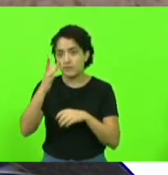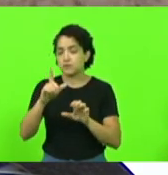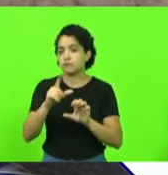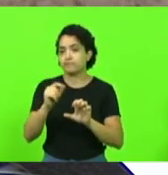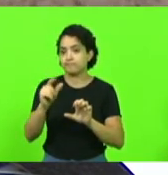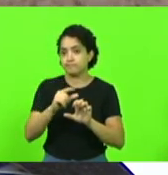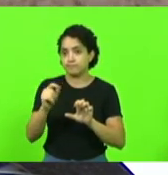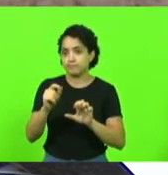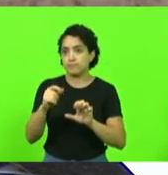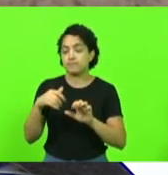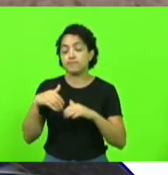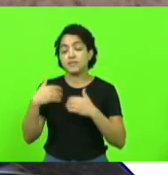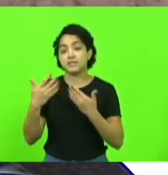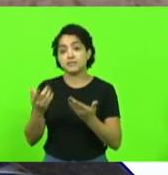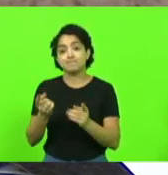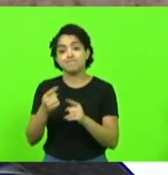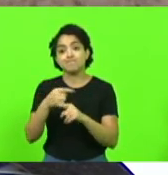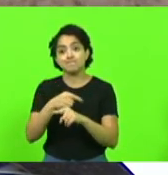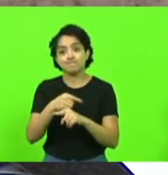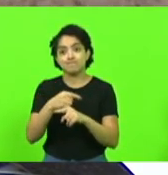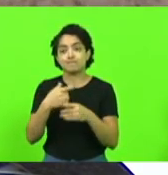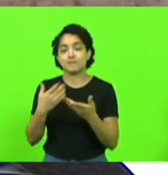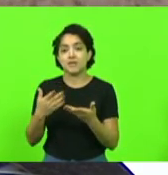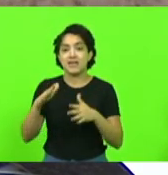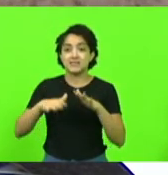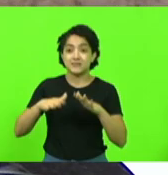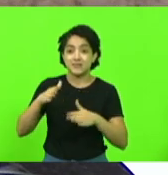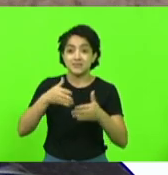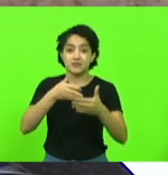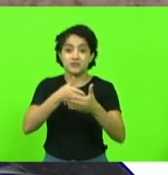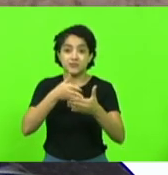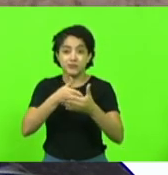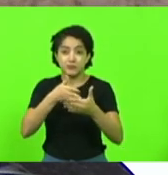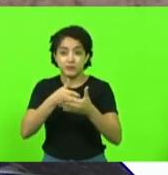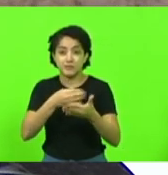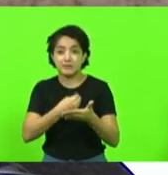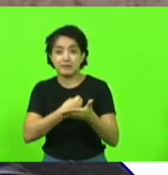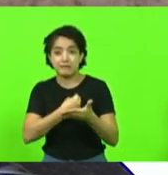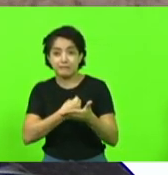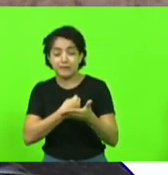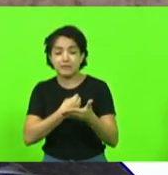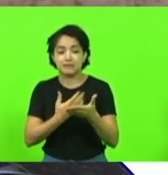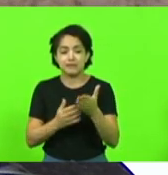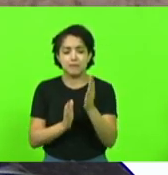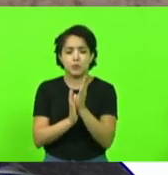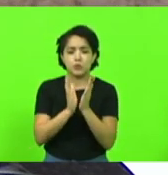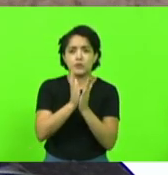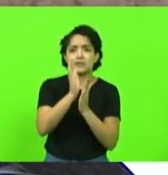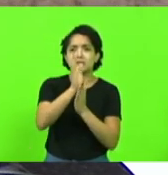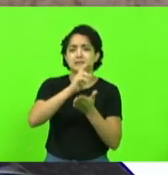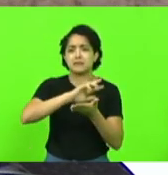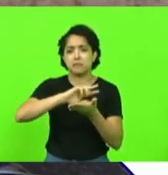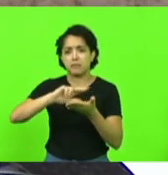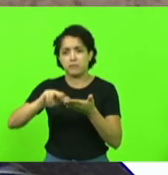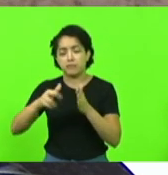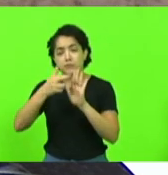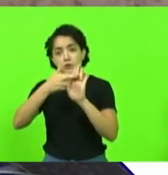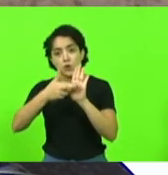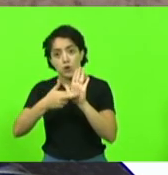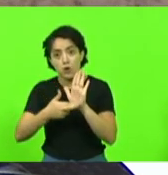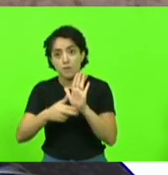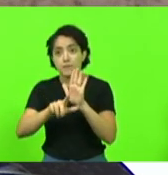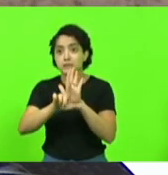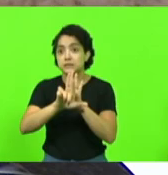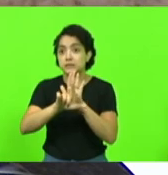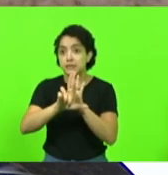invés disso, estamos aqui muitas vezes dificultando, criando burocracias, criando novas normas e leis